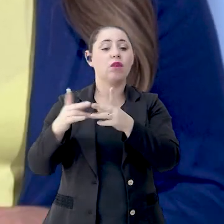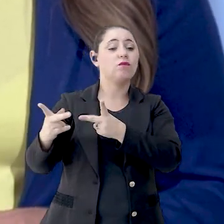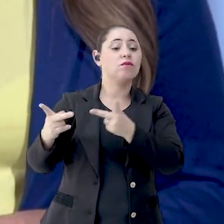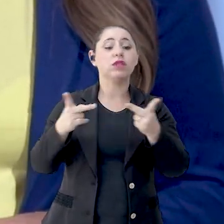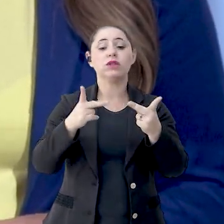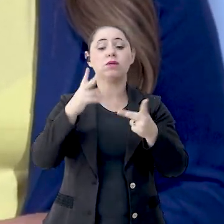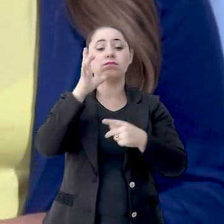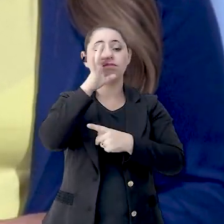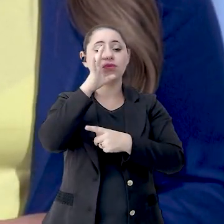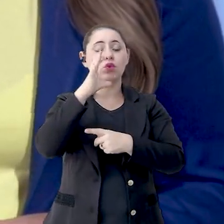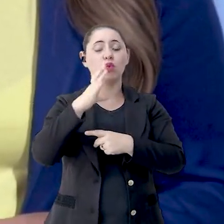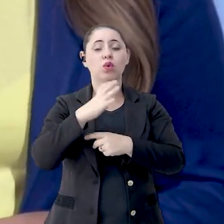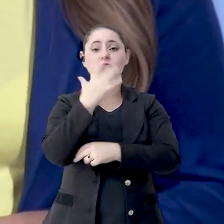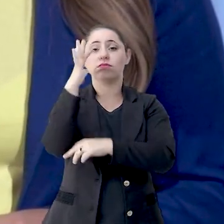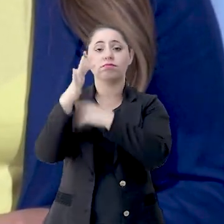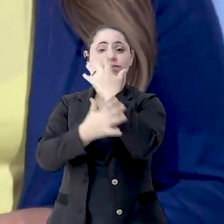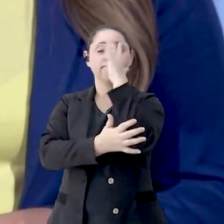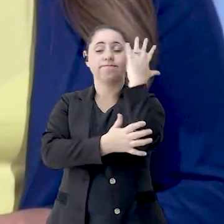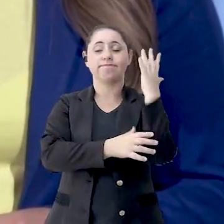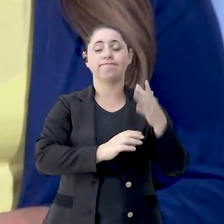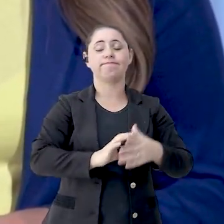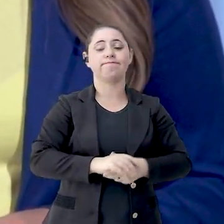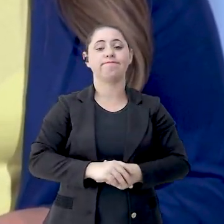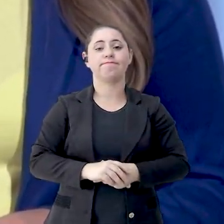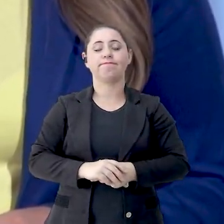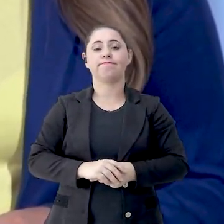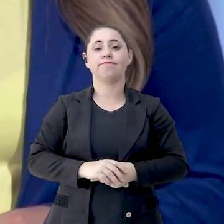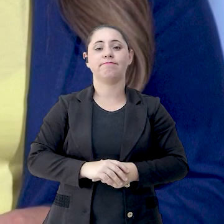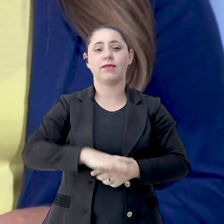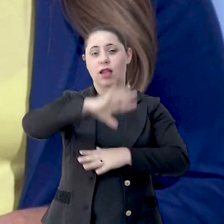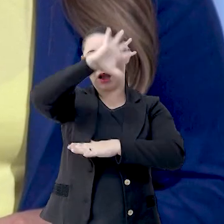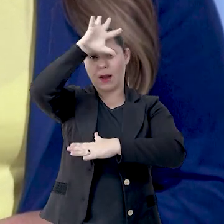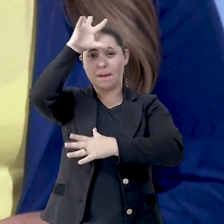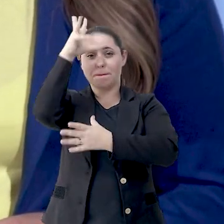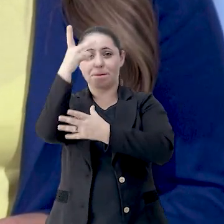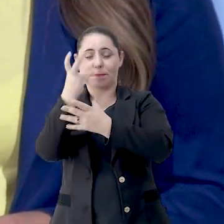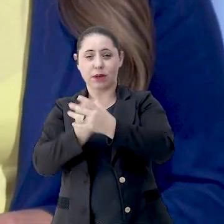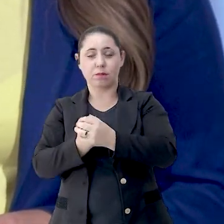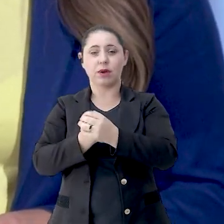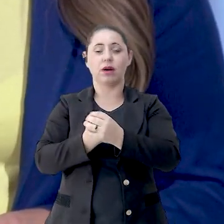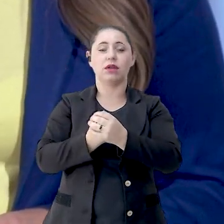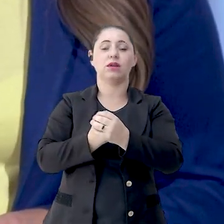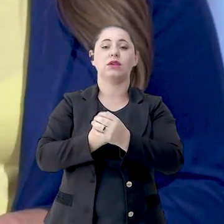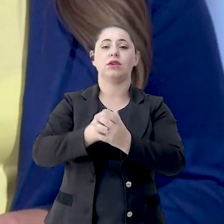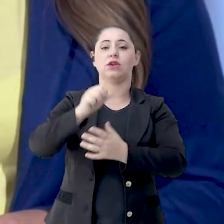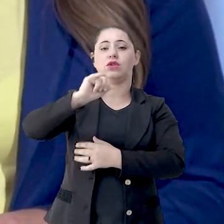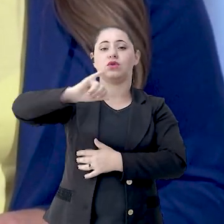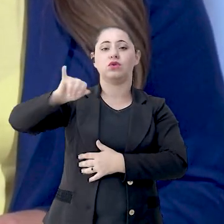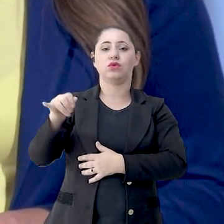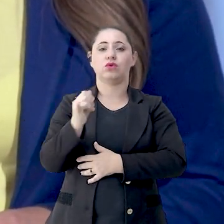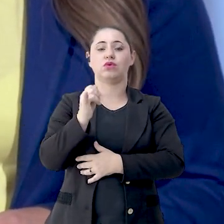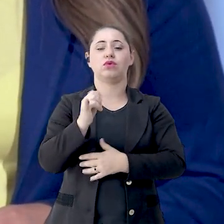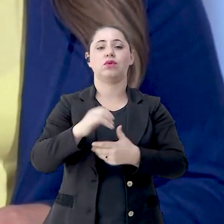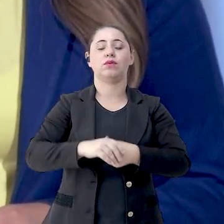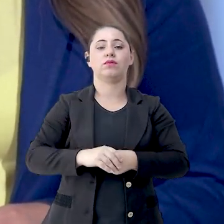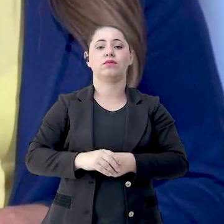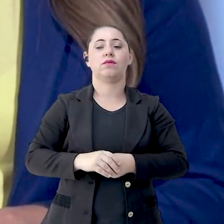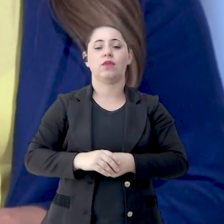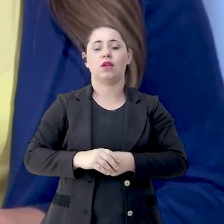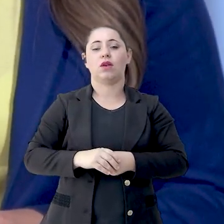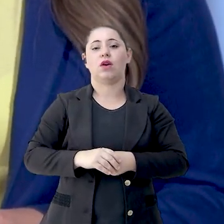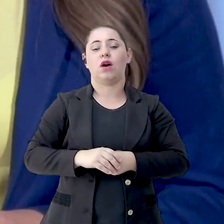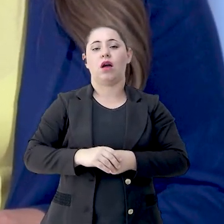Amambai, Antônio João, Aral Moreira, Coronel Sapucaia, Laguna Carapã, Paranhos, Ponta